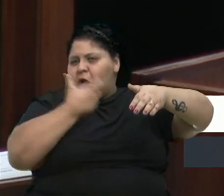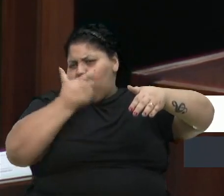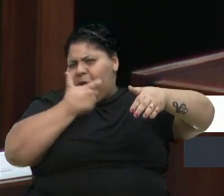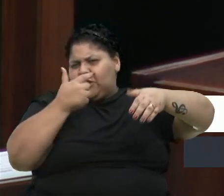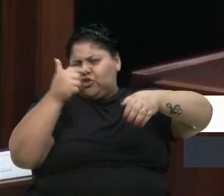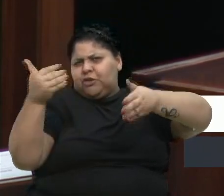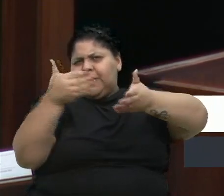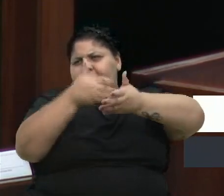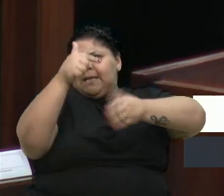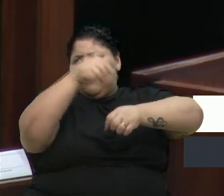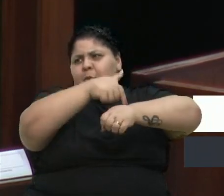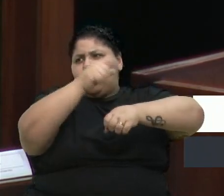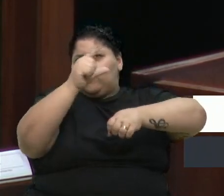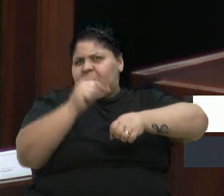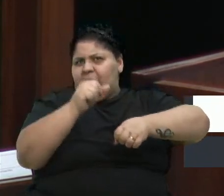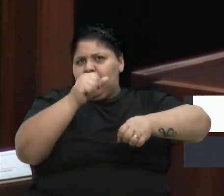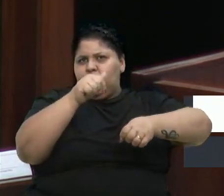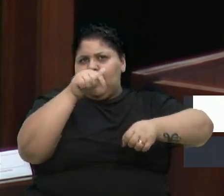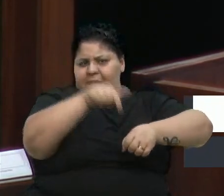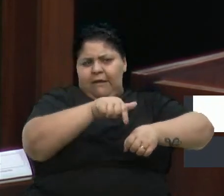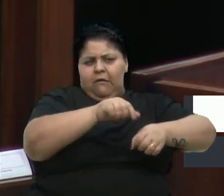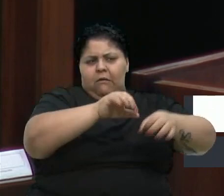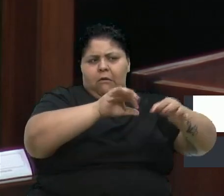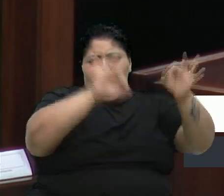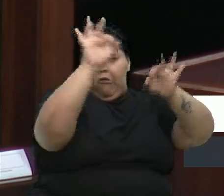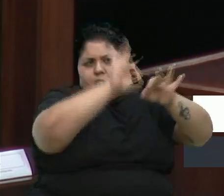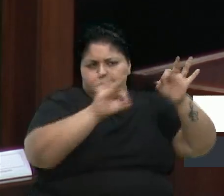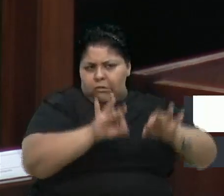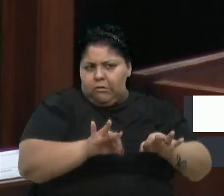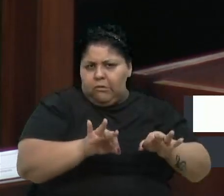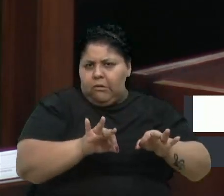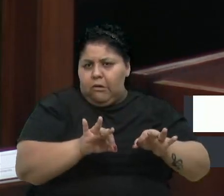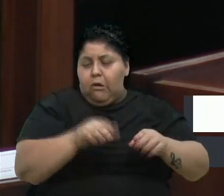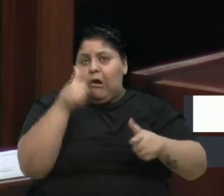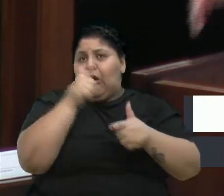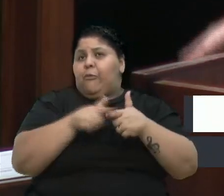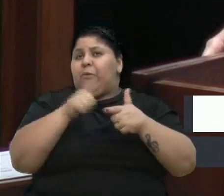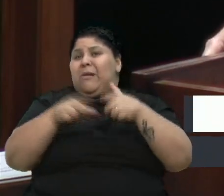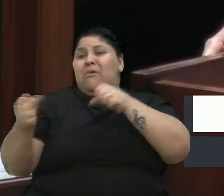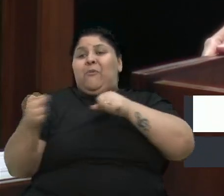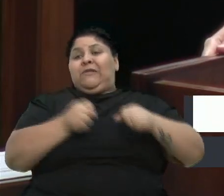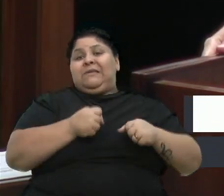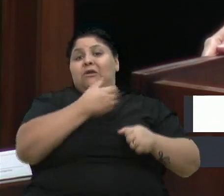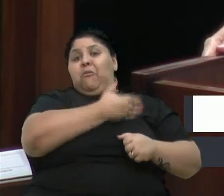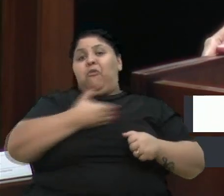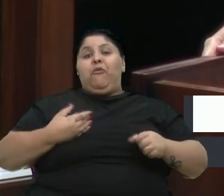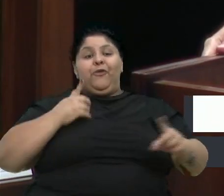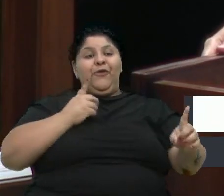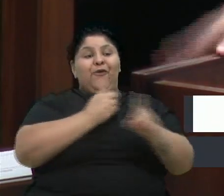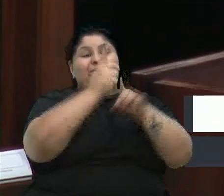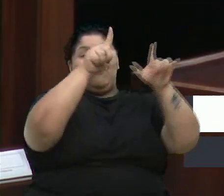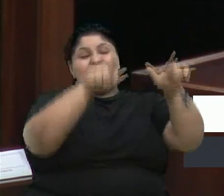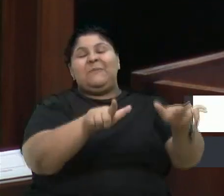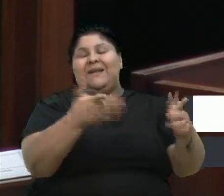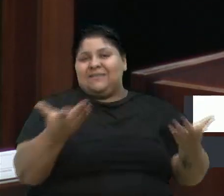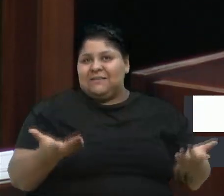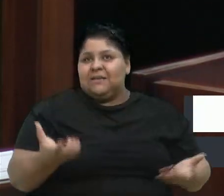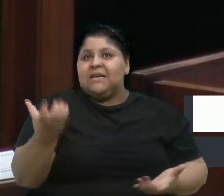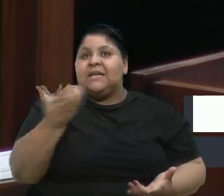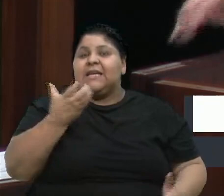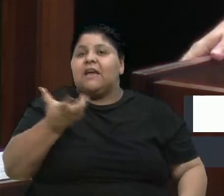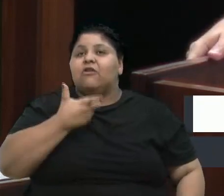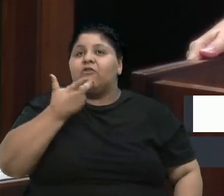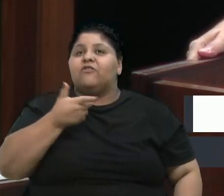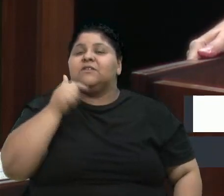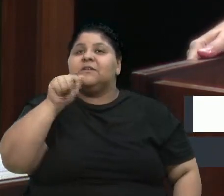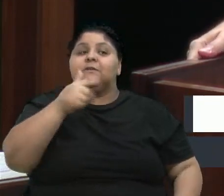inutilizada, foi reformada, enfim. O problema é o poder público não encontrar um espaço. Eu quero que vocês visitem